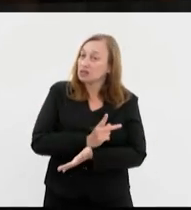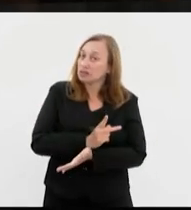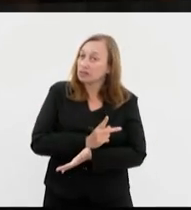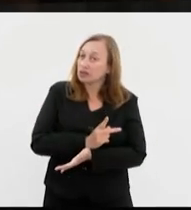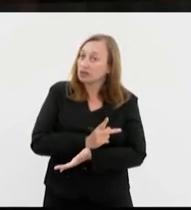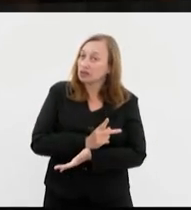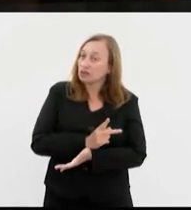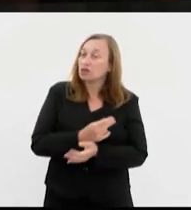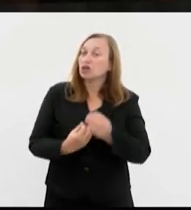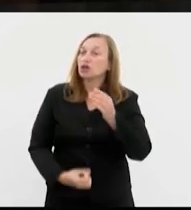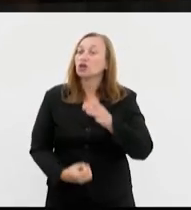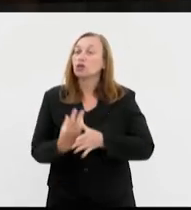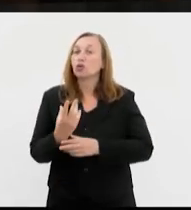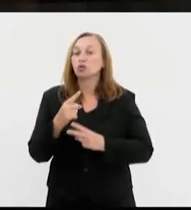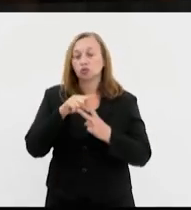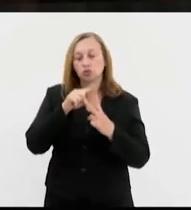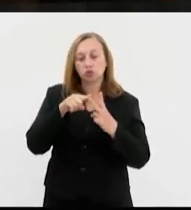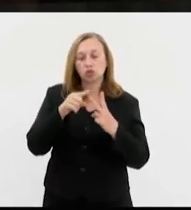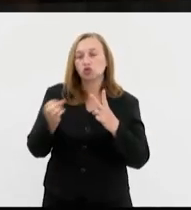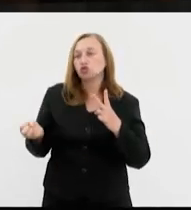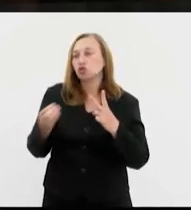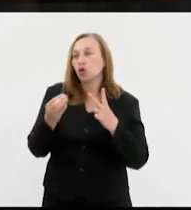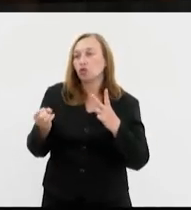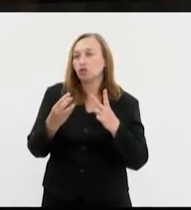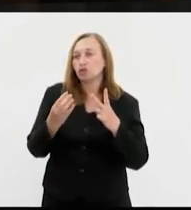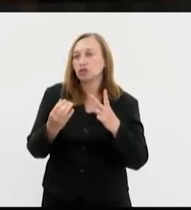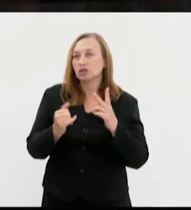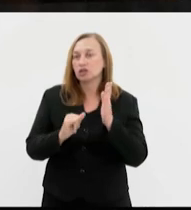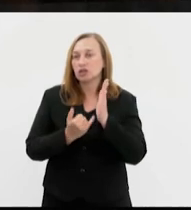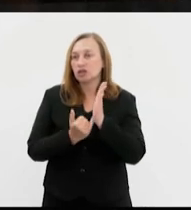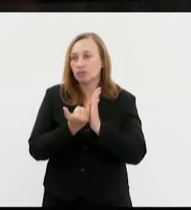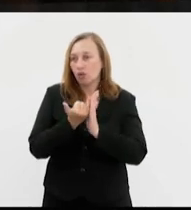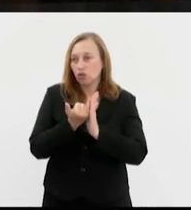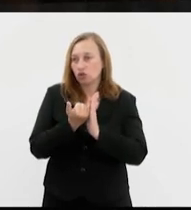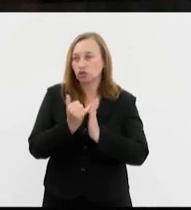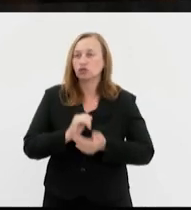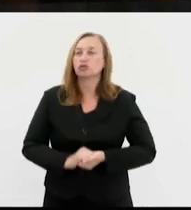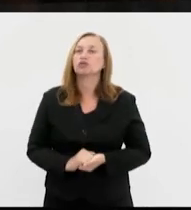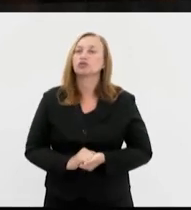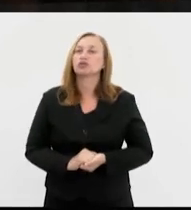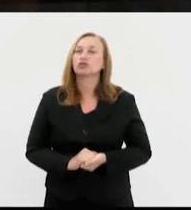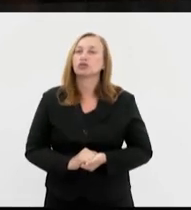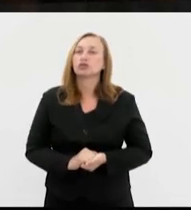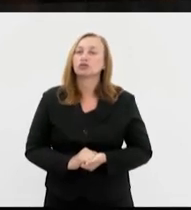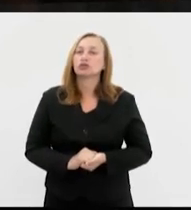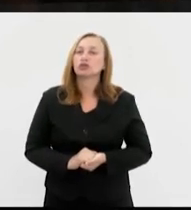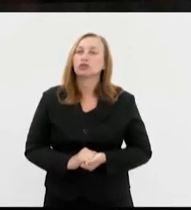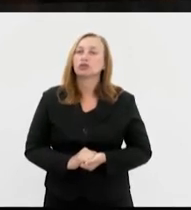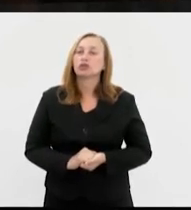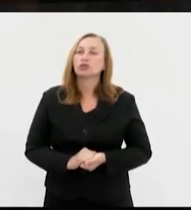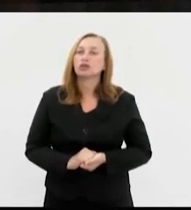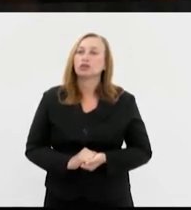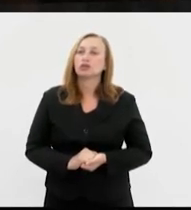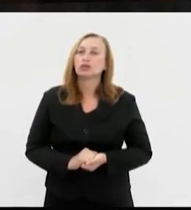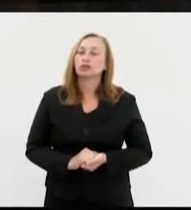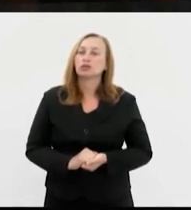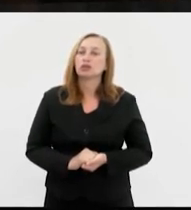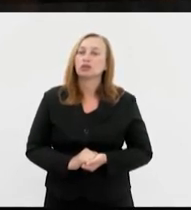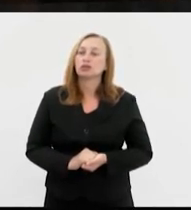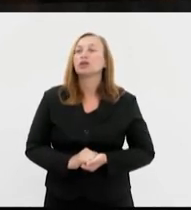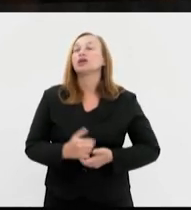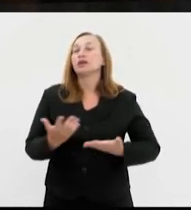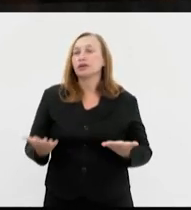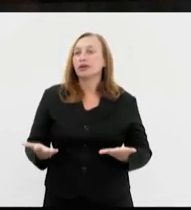ela criou dois novos impostos. A contribuição sobre bens e serviços, que é da